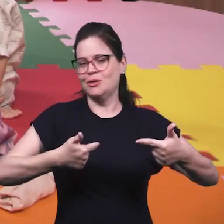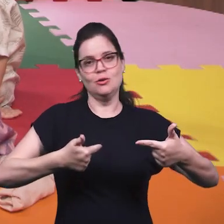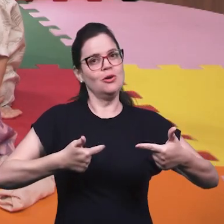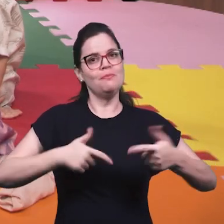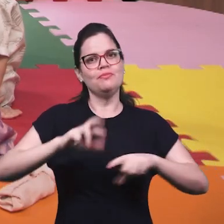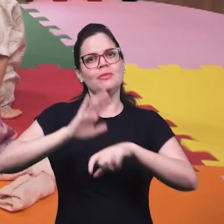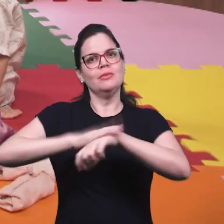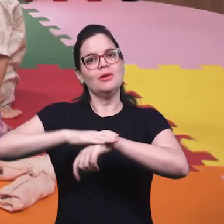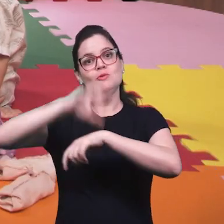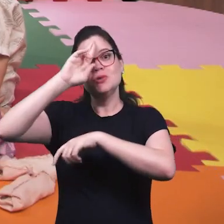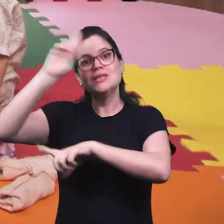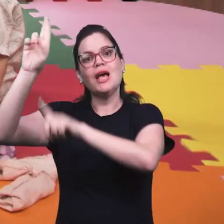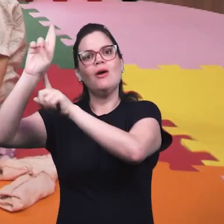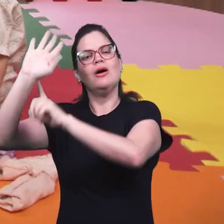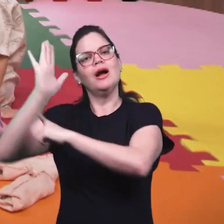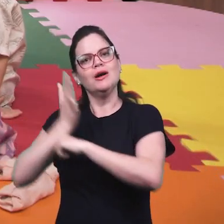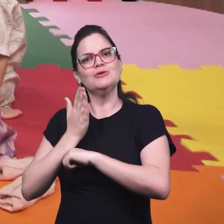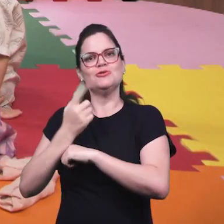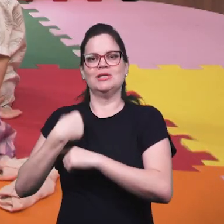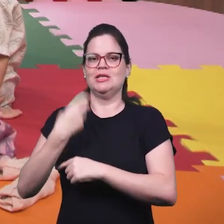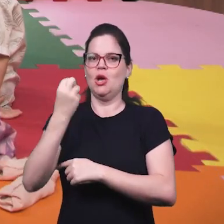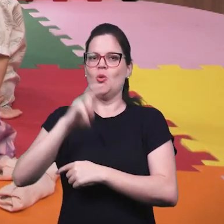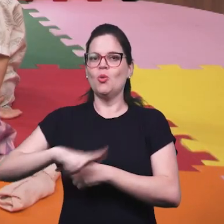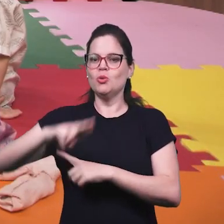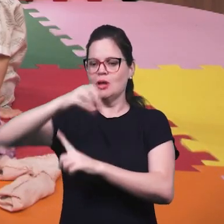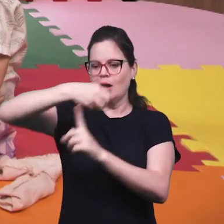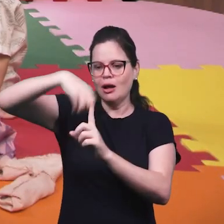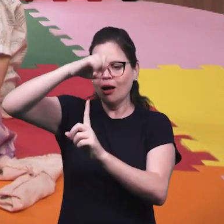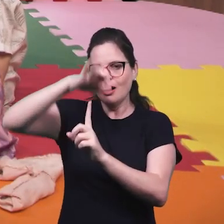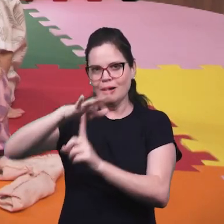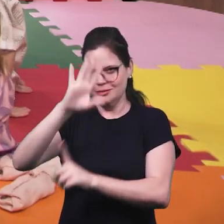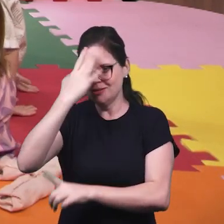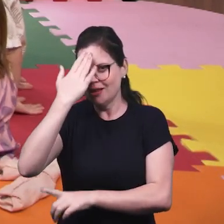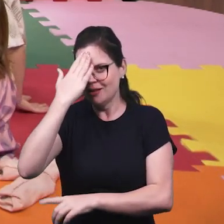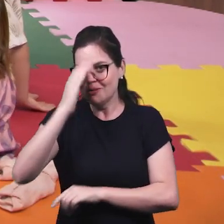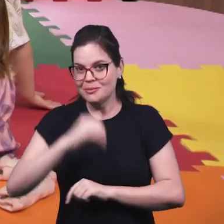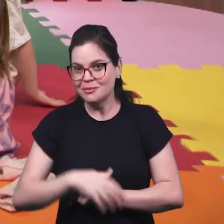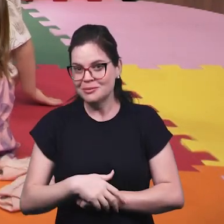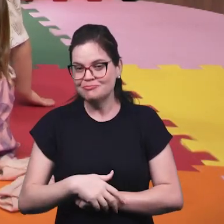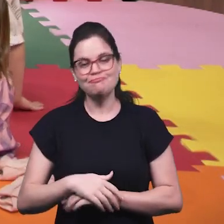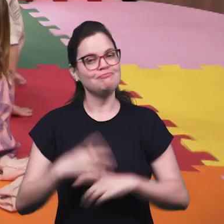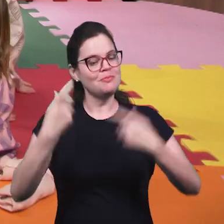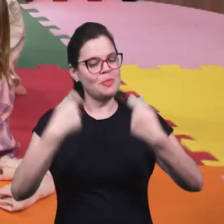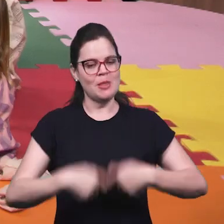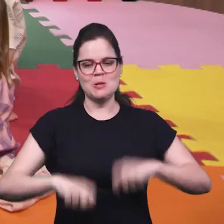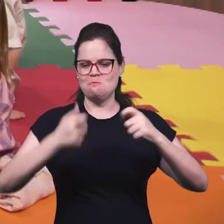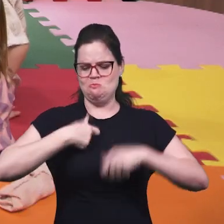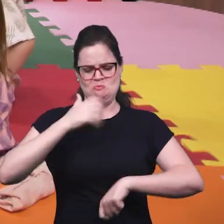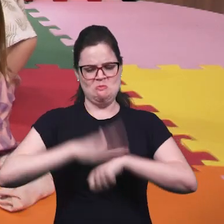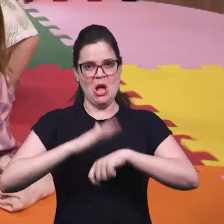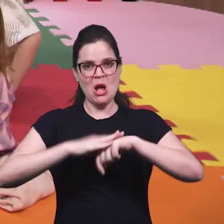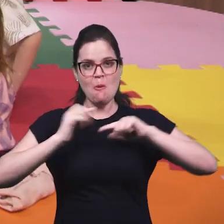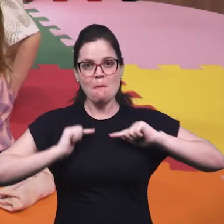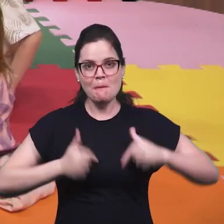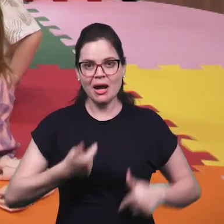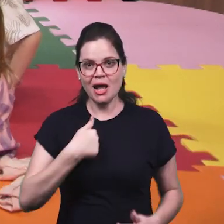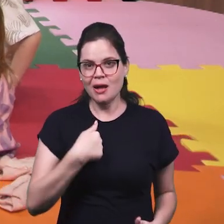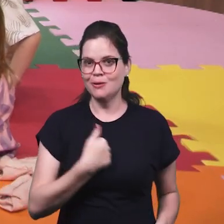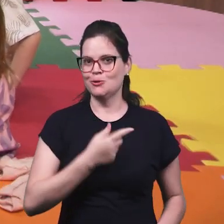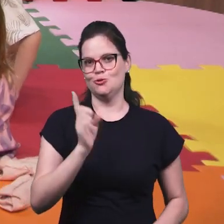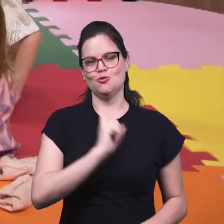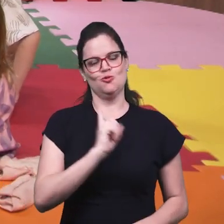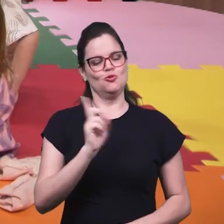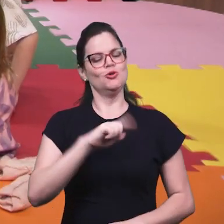Senhor vence as nossas batalhas por nós. Sabia? A gente não precisa fazer nada. É só a